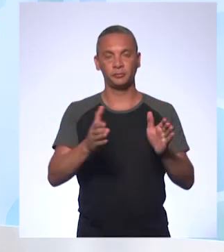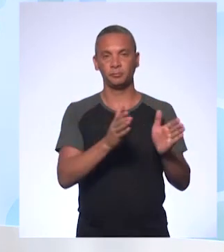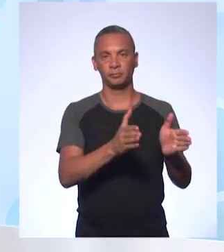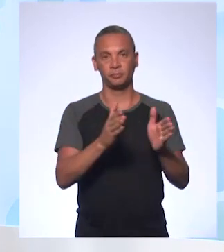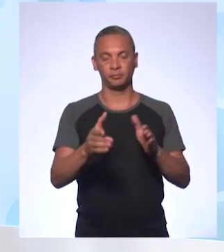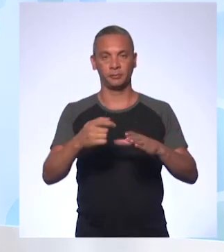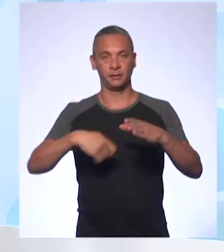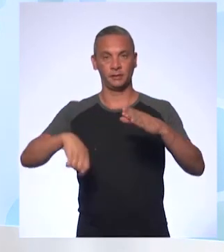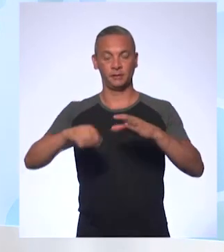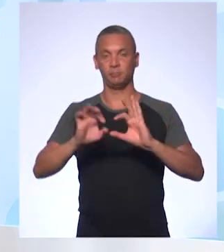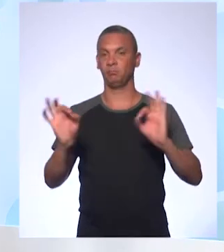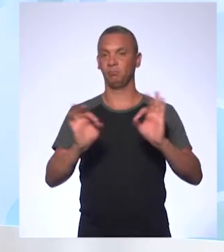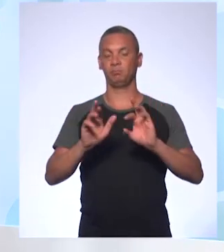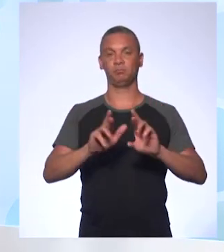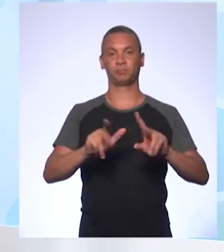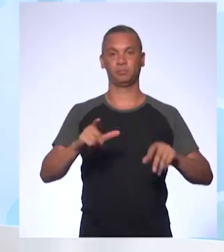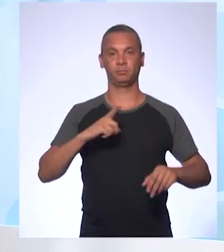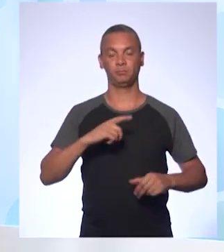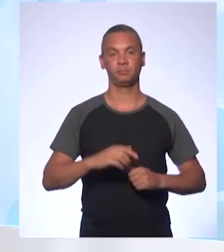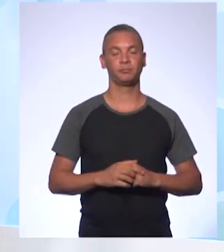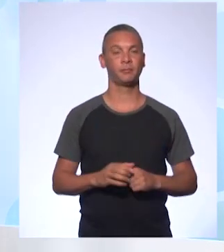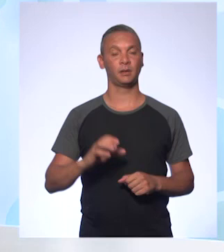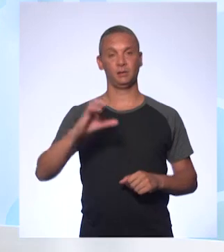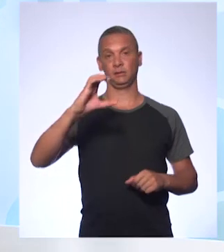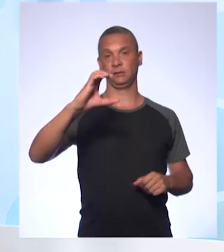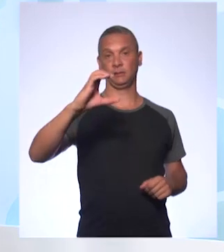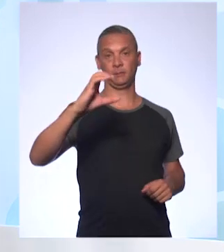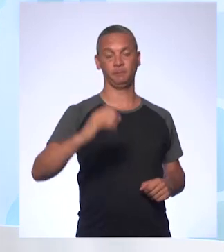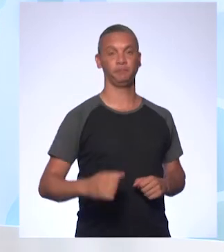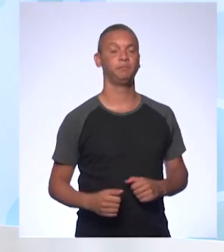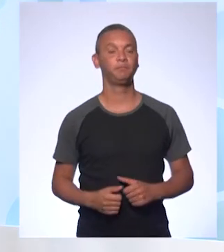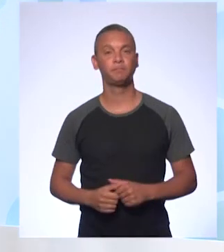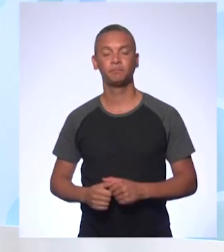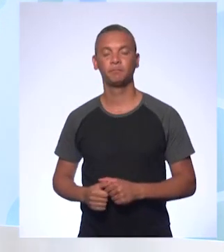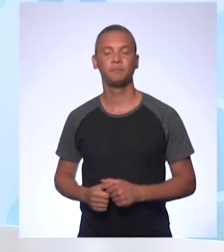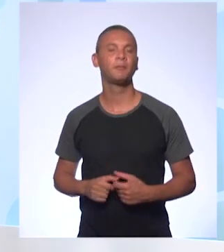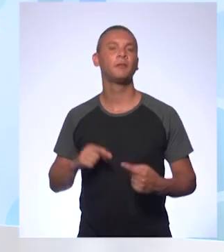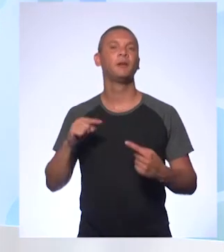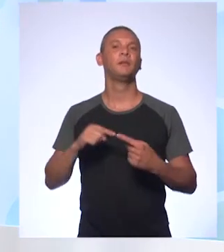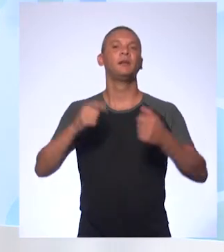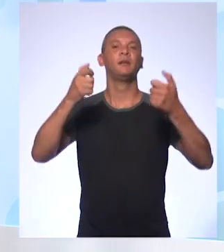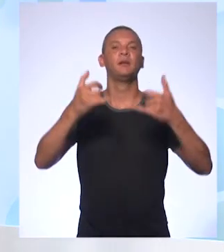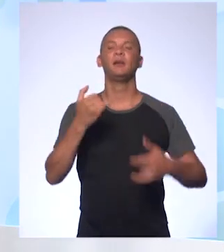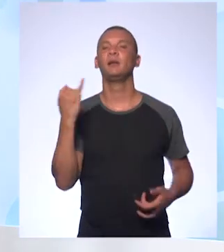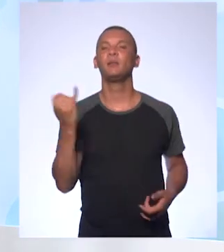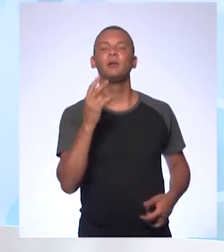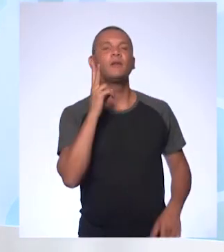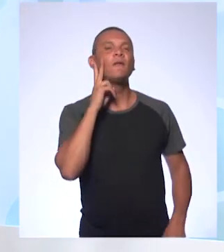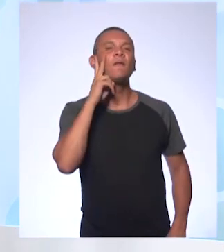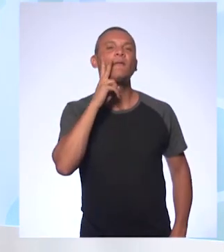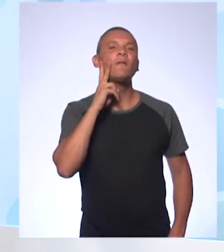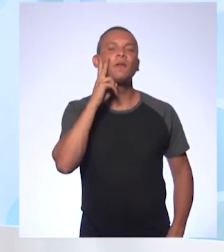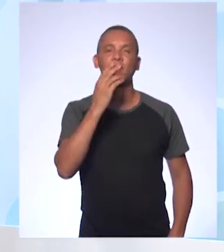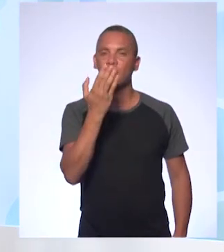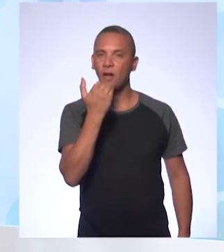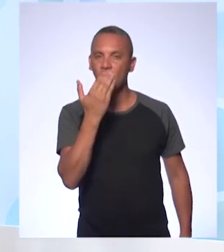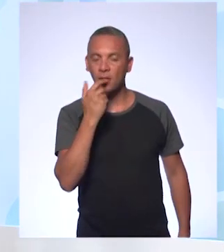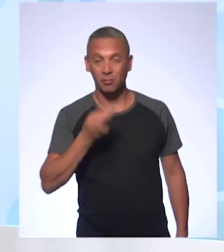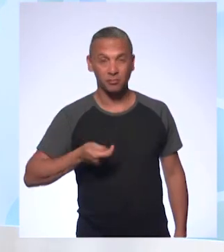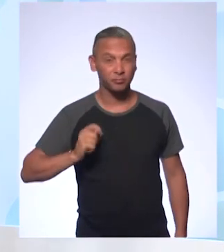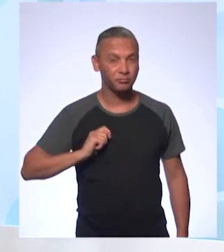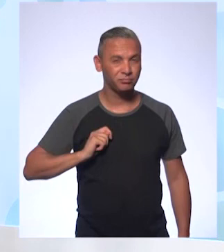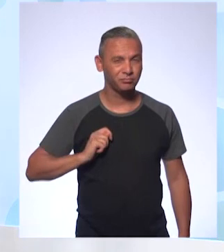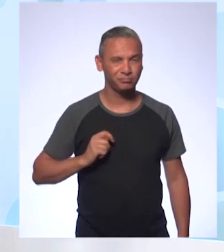da receita. Não fala de receita aí. Letra C. Destaca a importância do vinho na alimentação